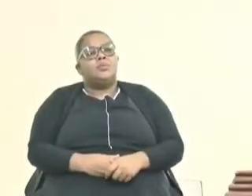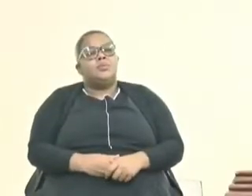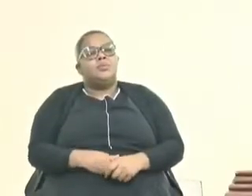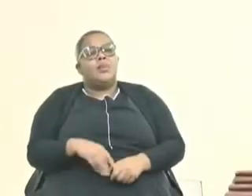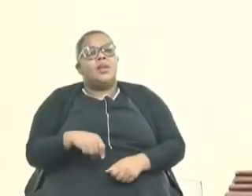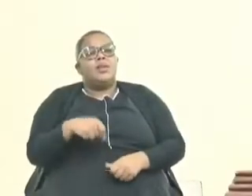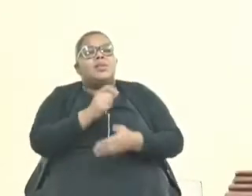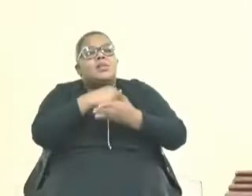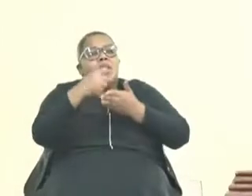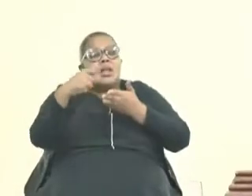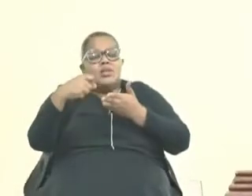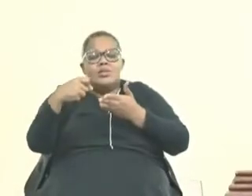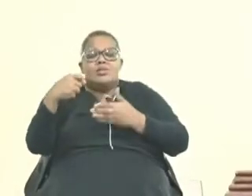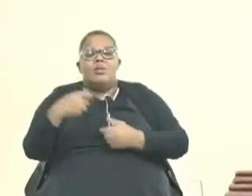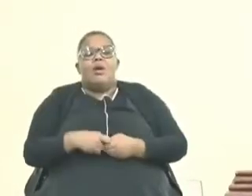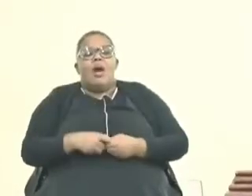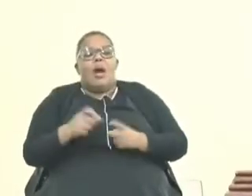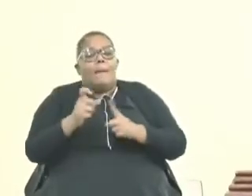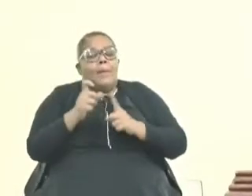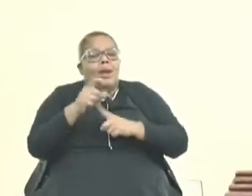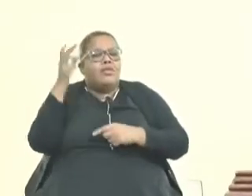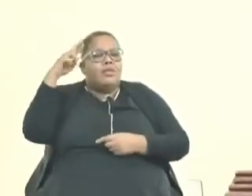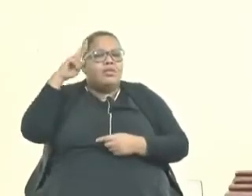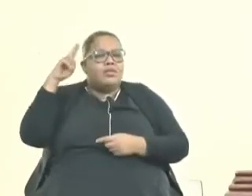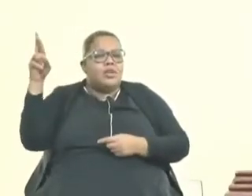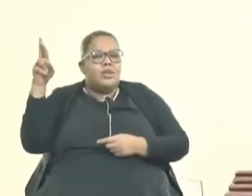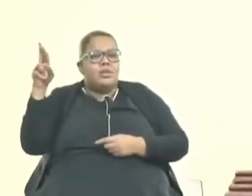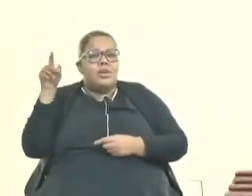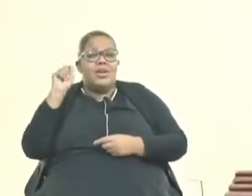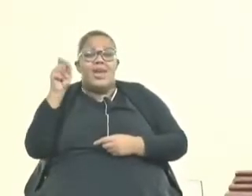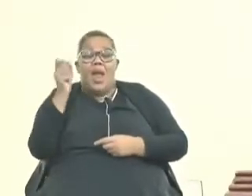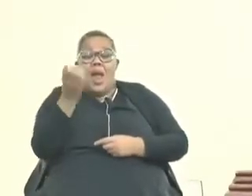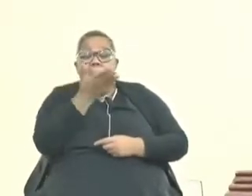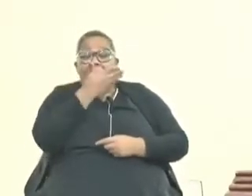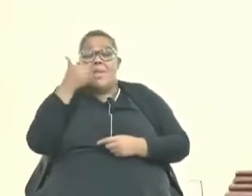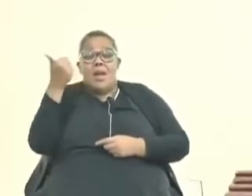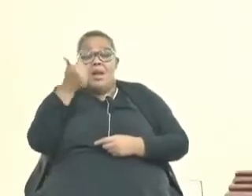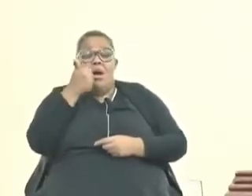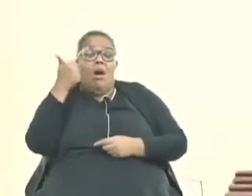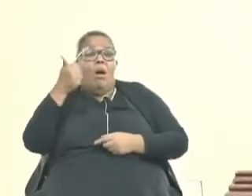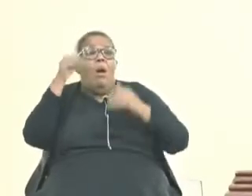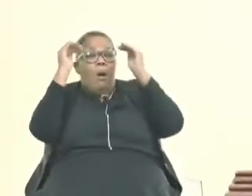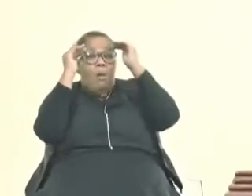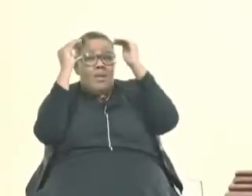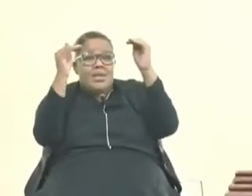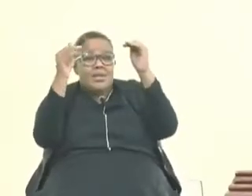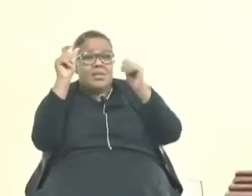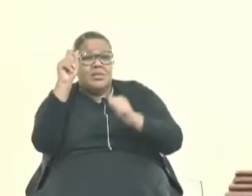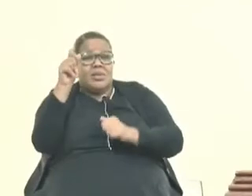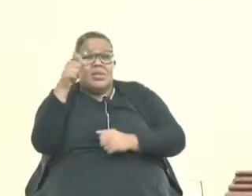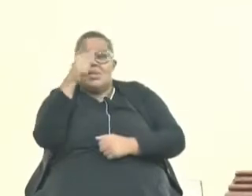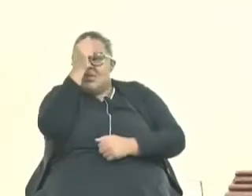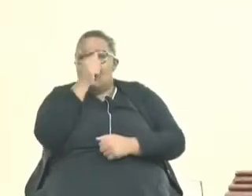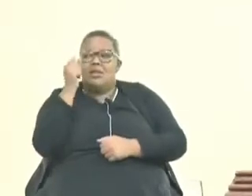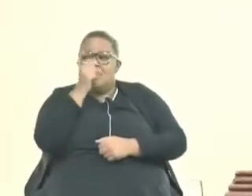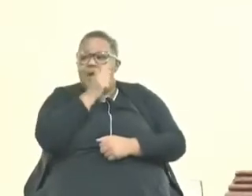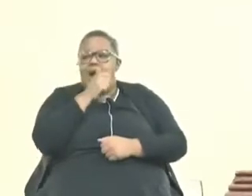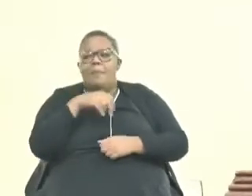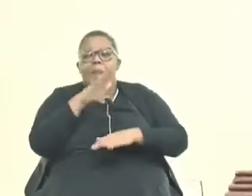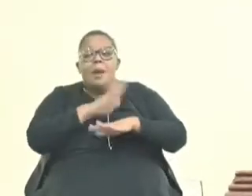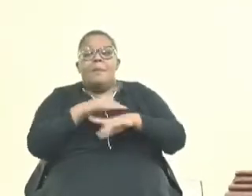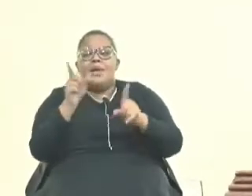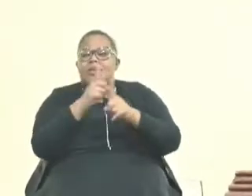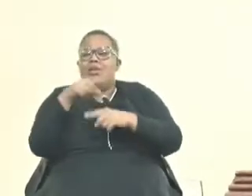que é melhor obedecer do que sacrificar ele já não ouvia mais a Deus